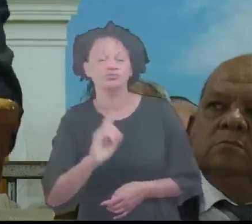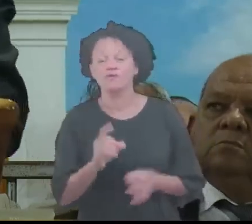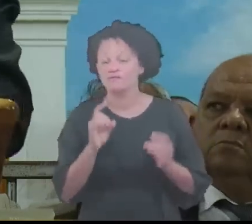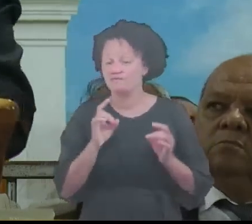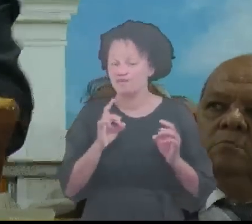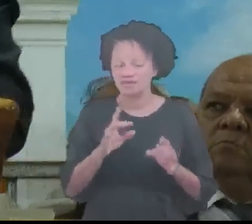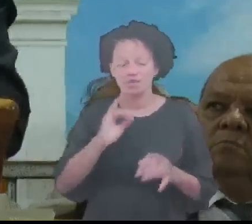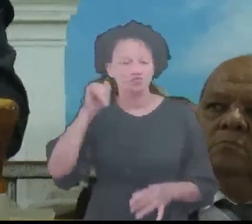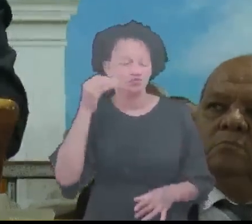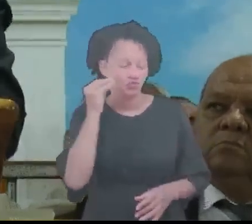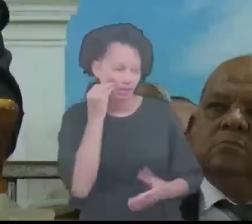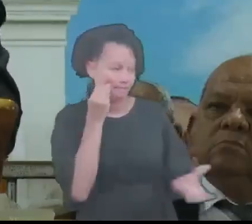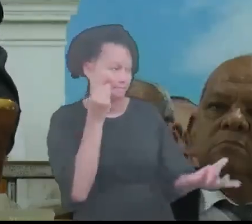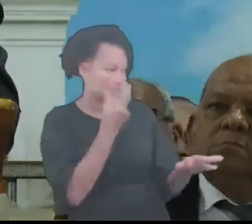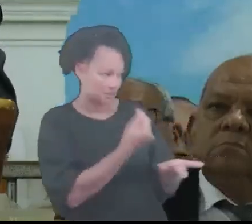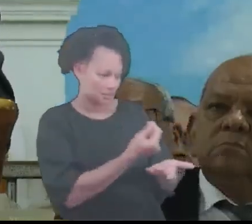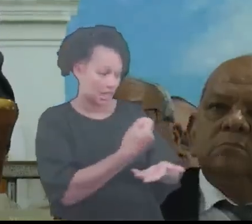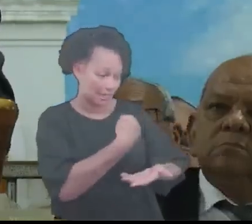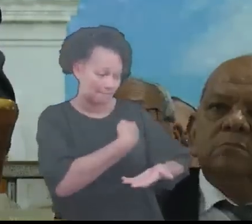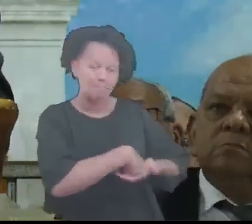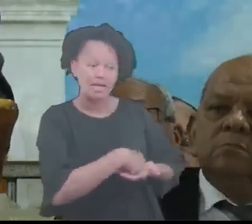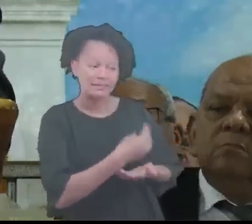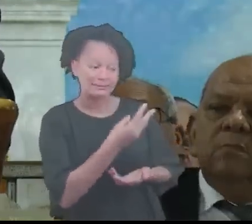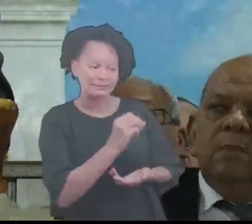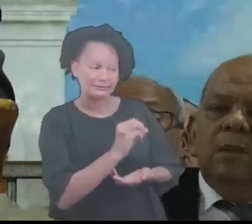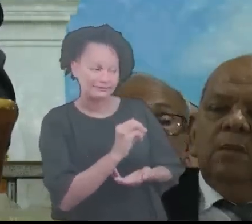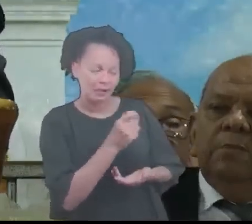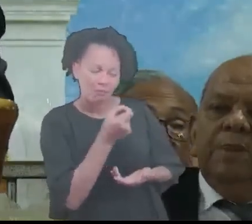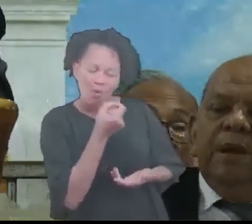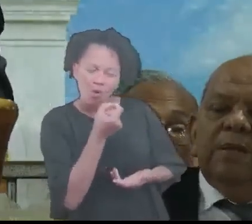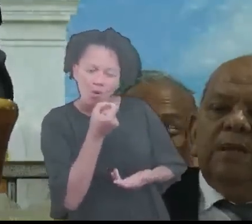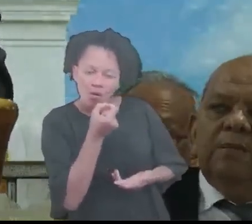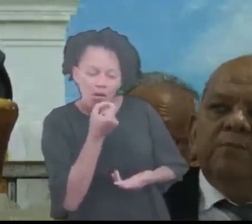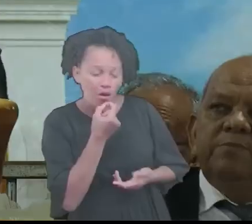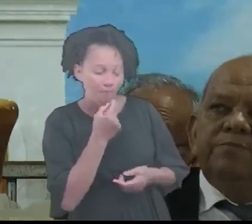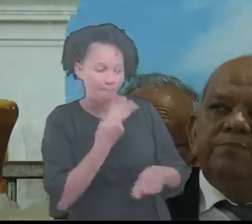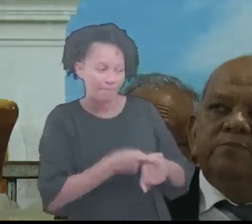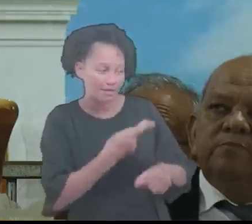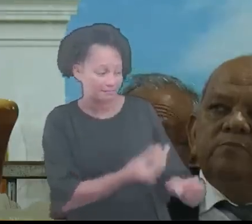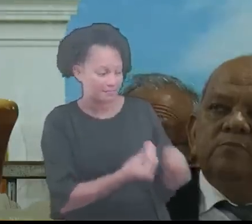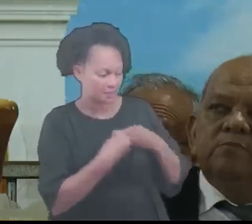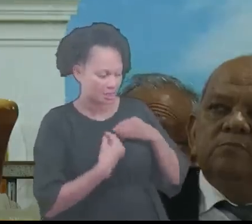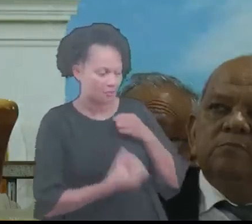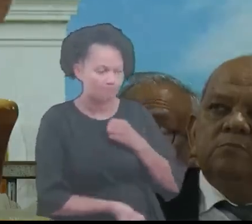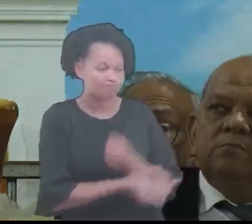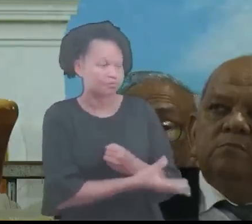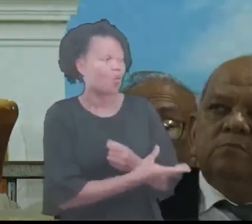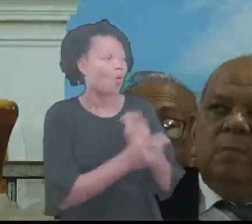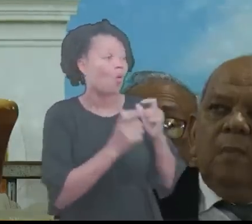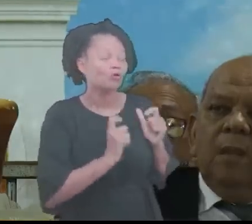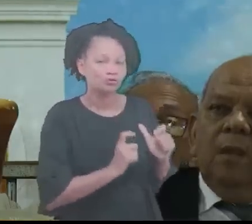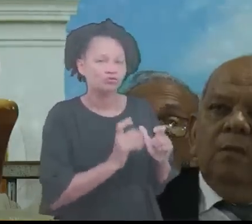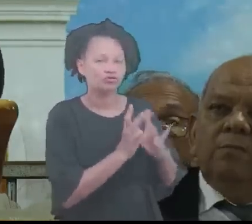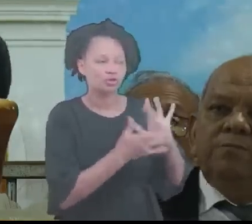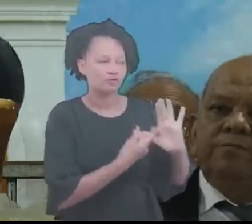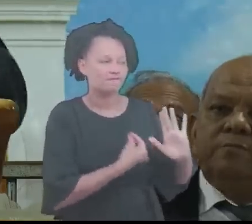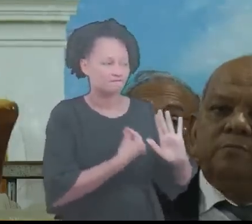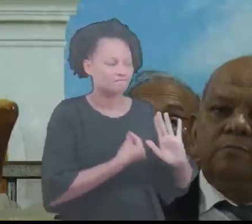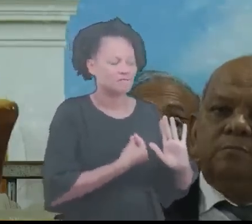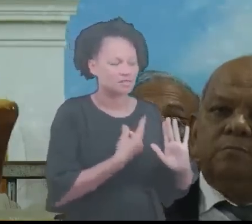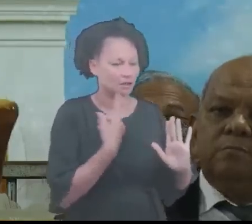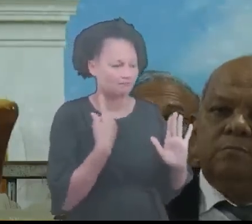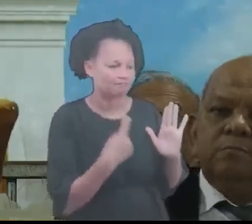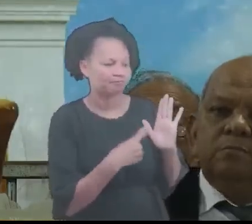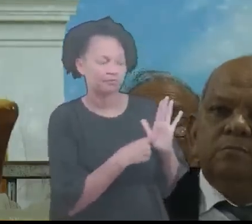vendido por 30 moedas de quê, meus amados irmãos? De prata. Então, na tipologia